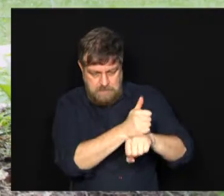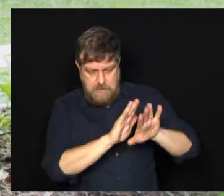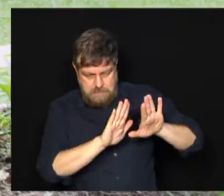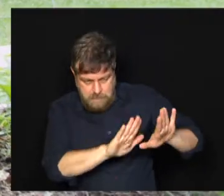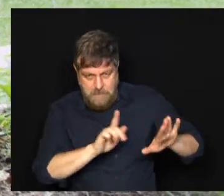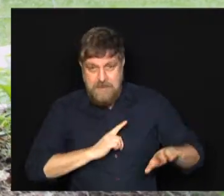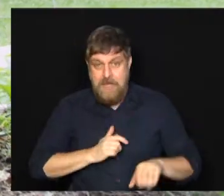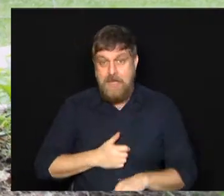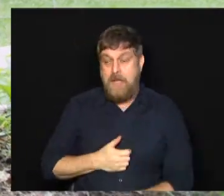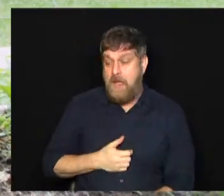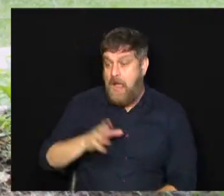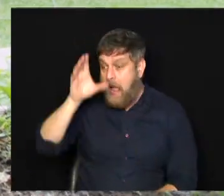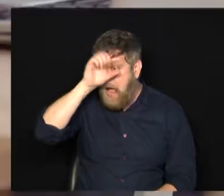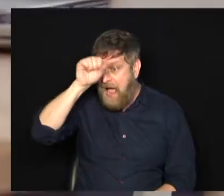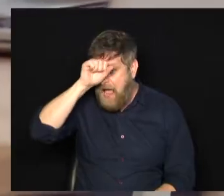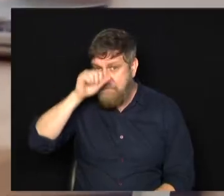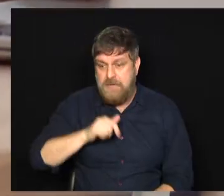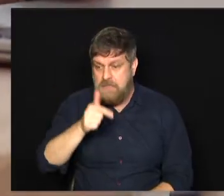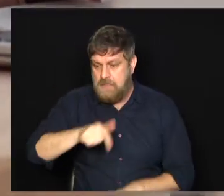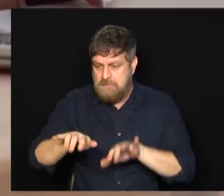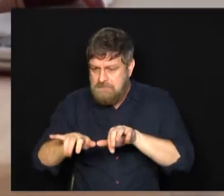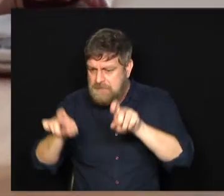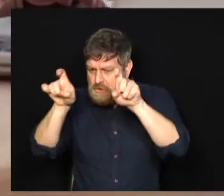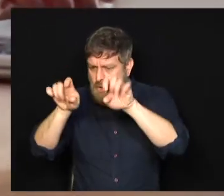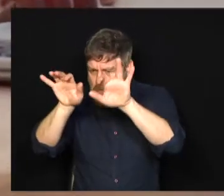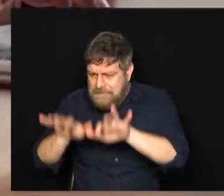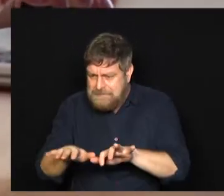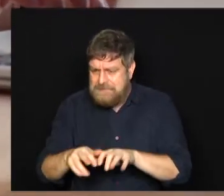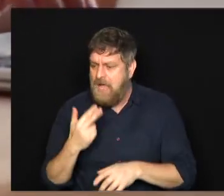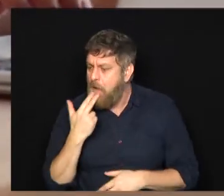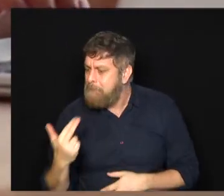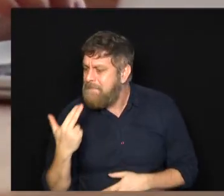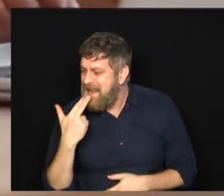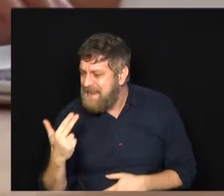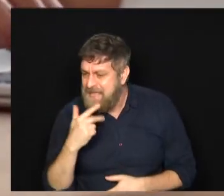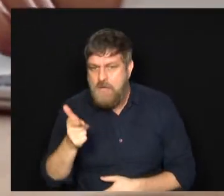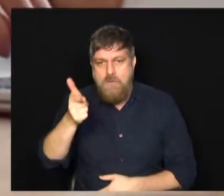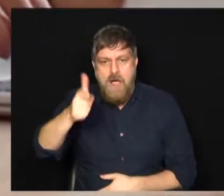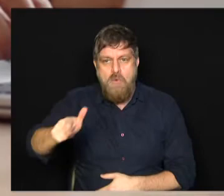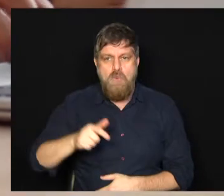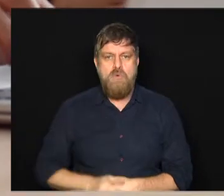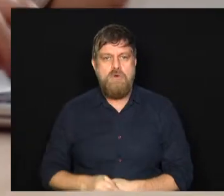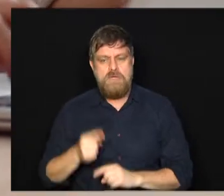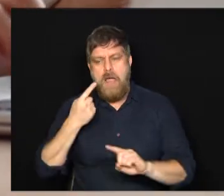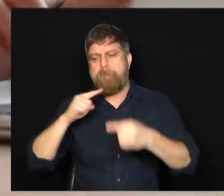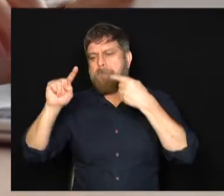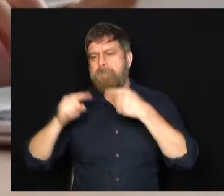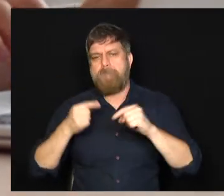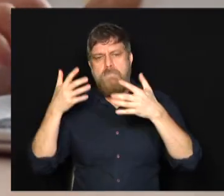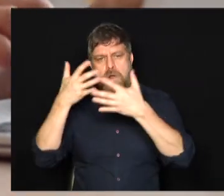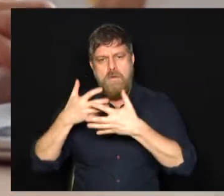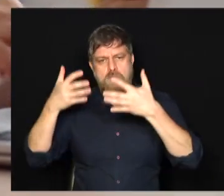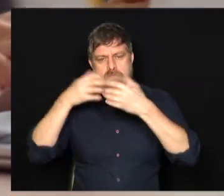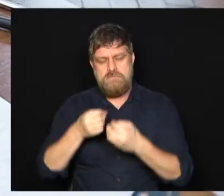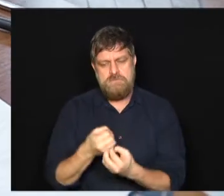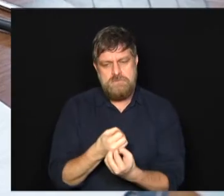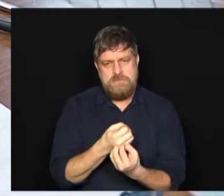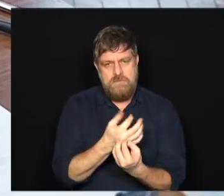vai aprender algo, vai aprender, por exemplo, computação, vai aprender uma nova língua, vai fazer Música. uma atividade